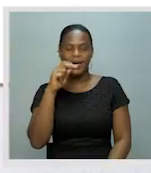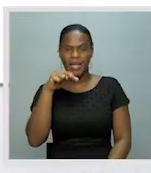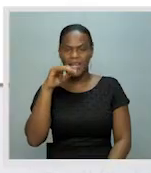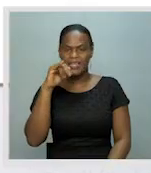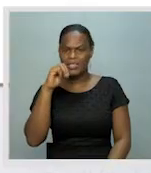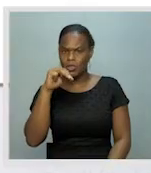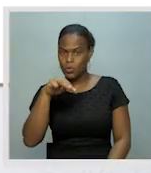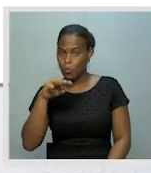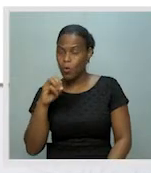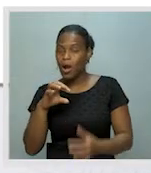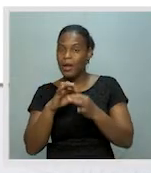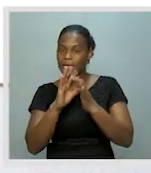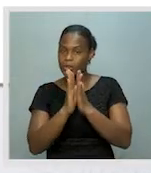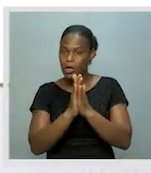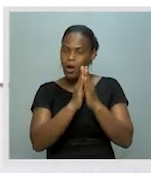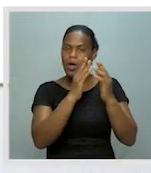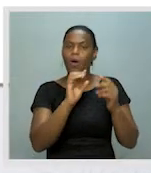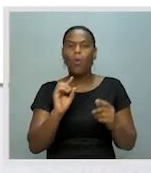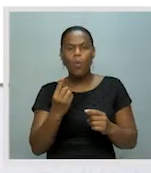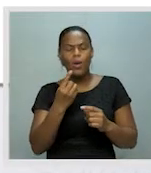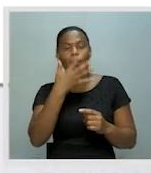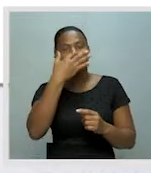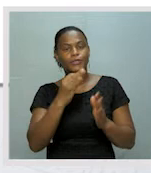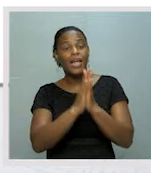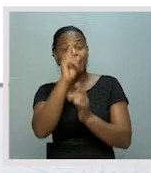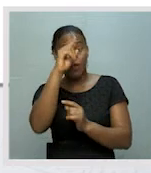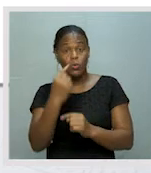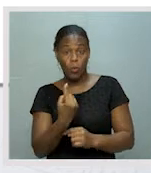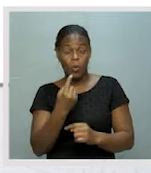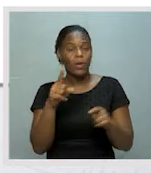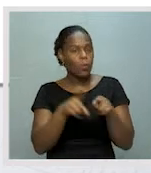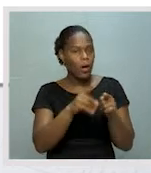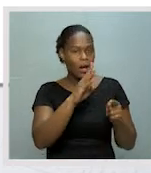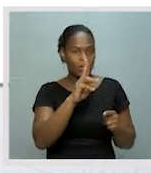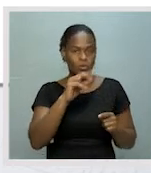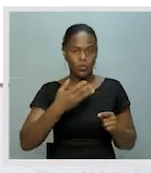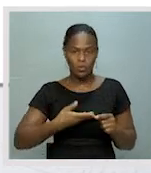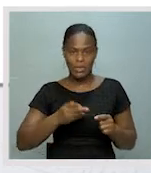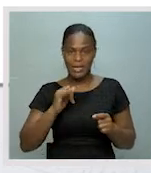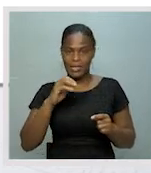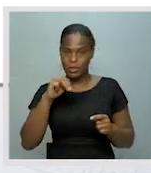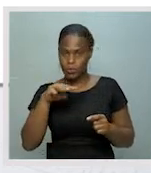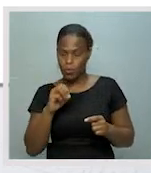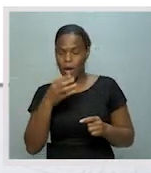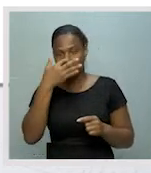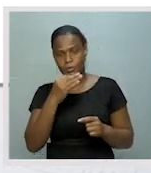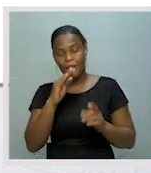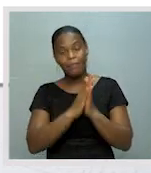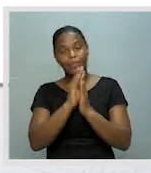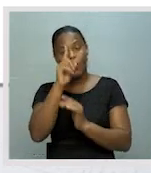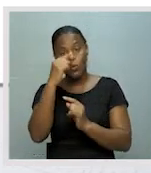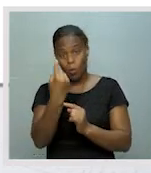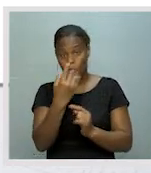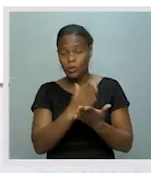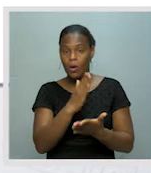O cristianismo é uma religião monoteísta, assim como o judaísmo. Nasce do quê?